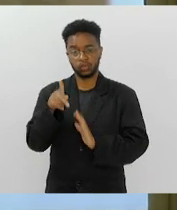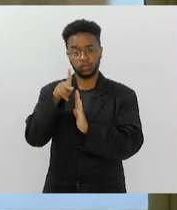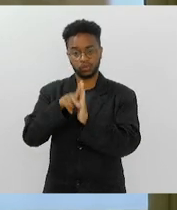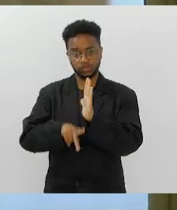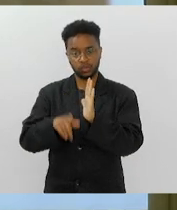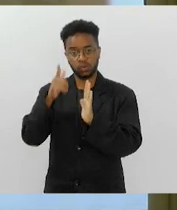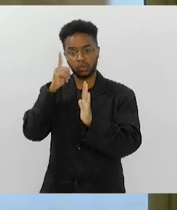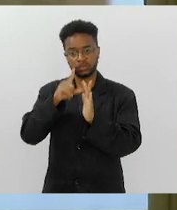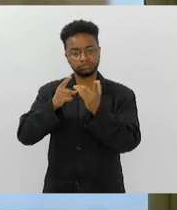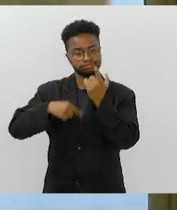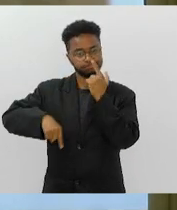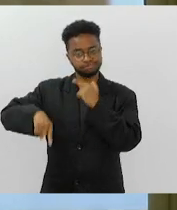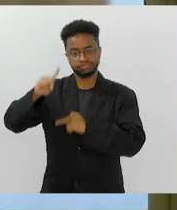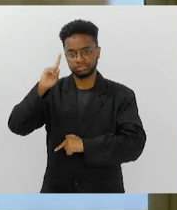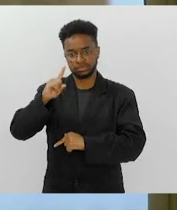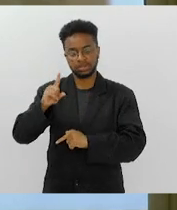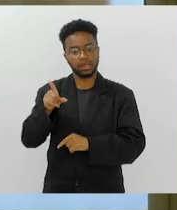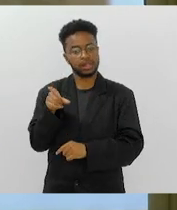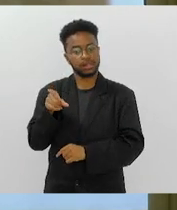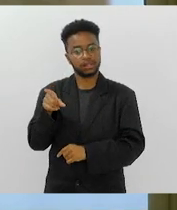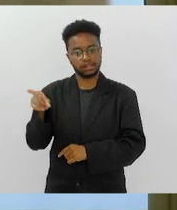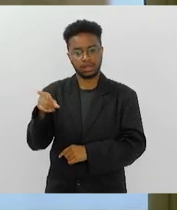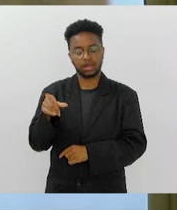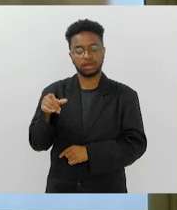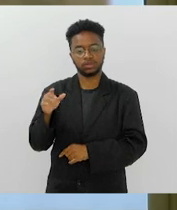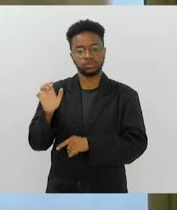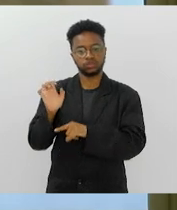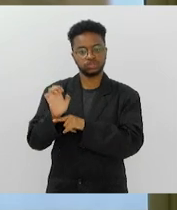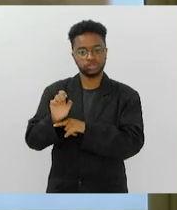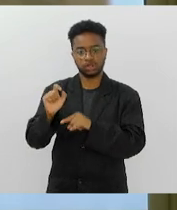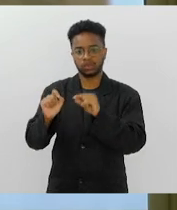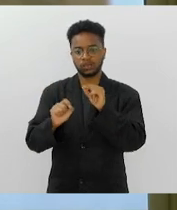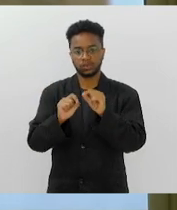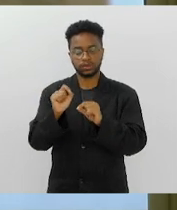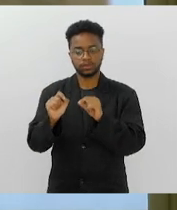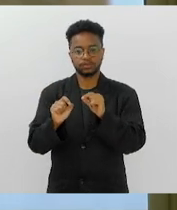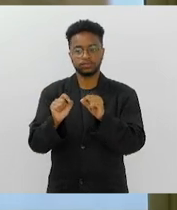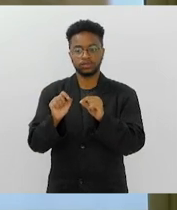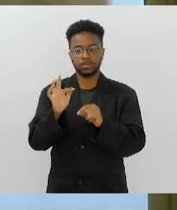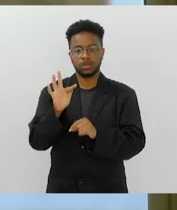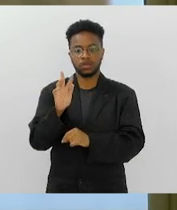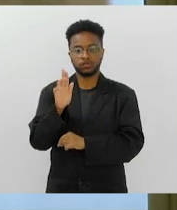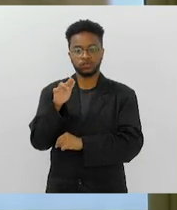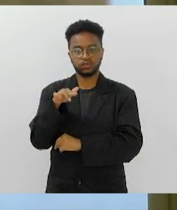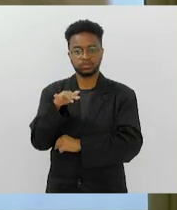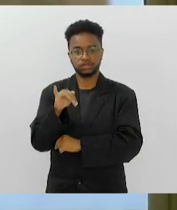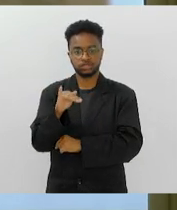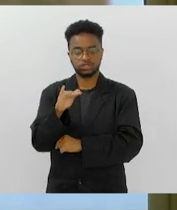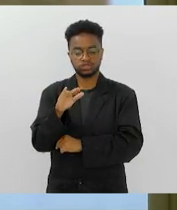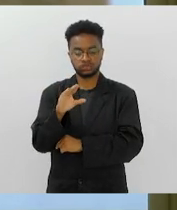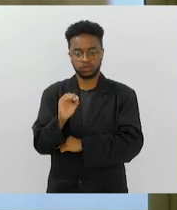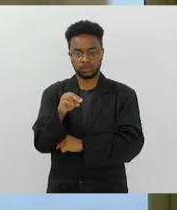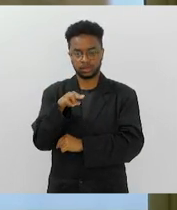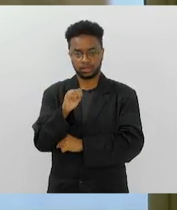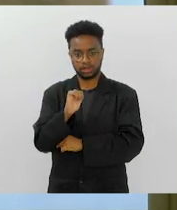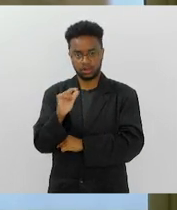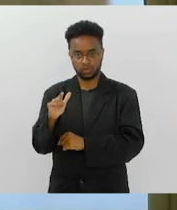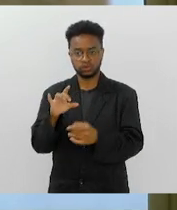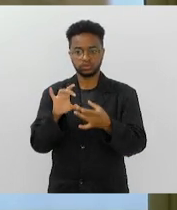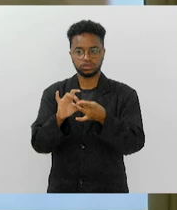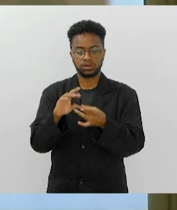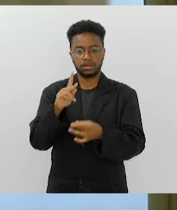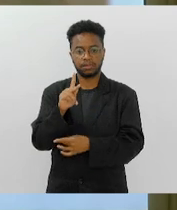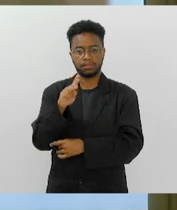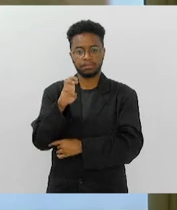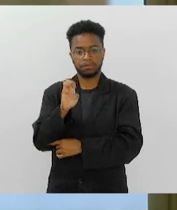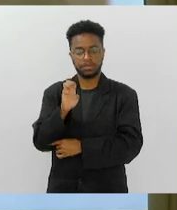de sucesso lá no nosso estado, é o funcional com a PEMAC. E essas aqui, essas mulheres que vocês